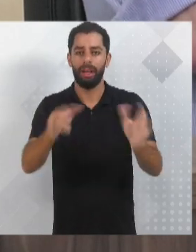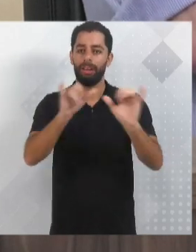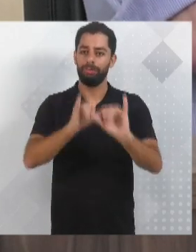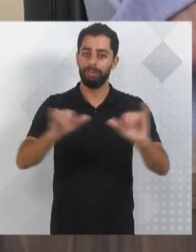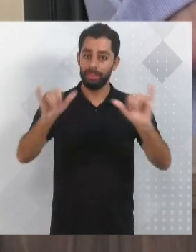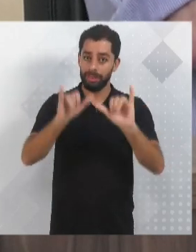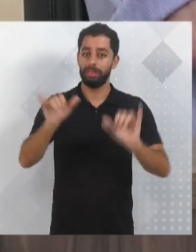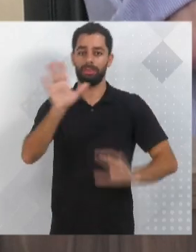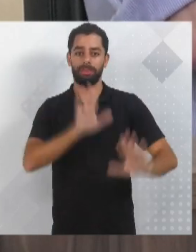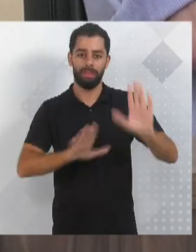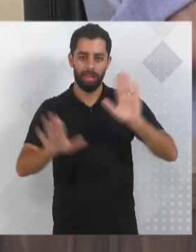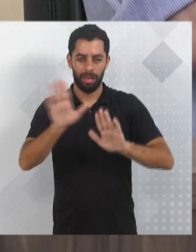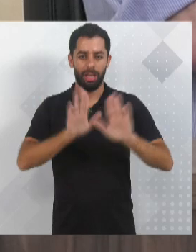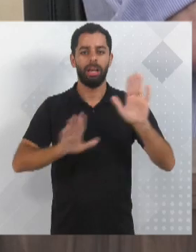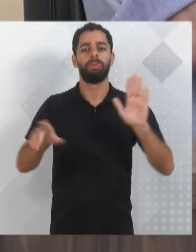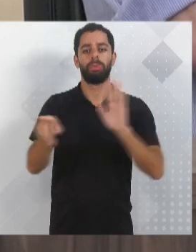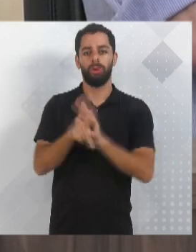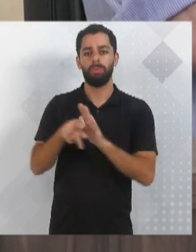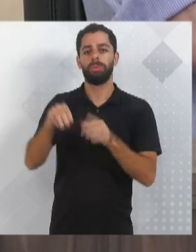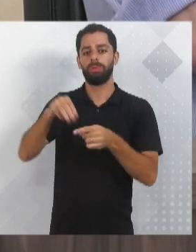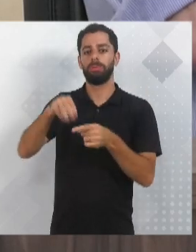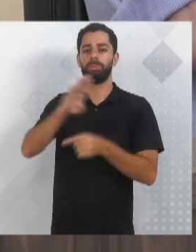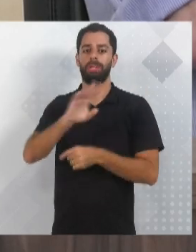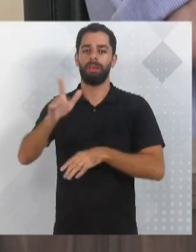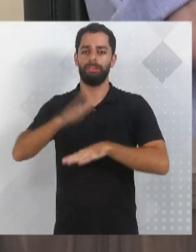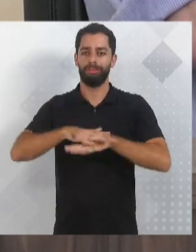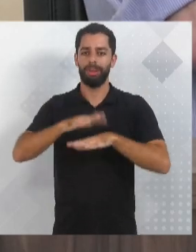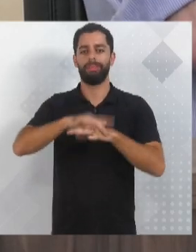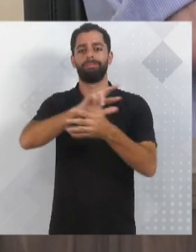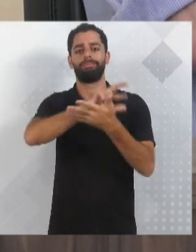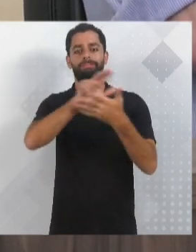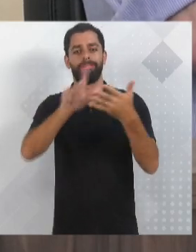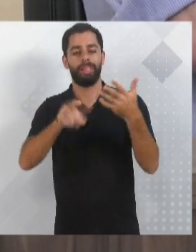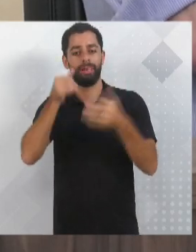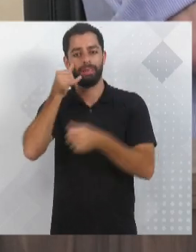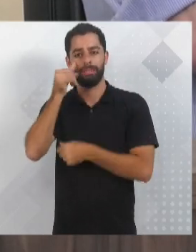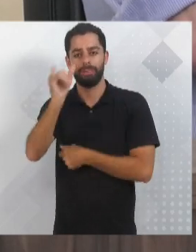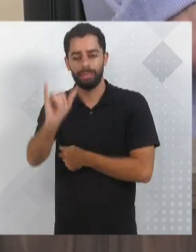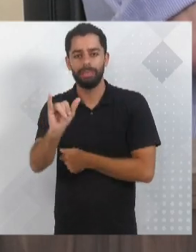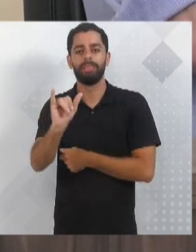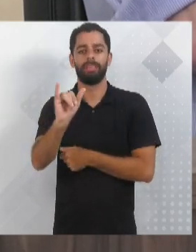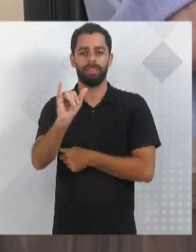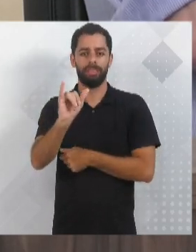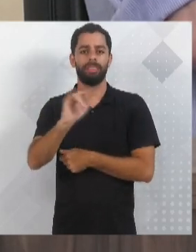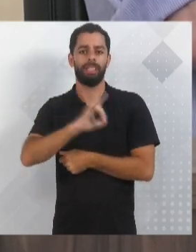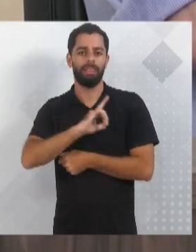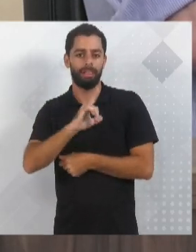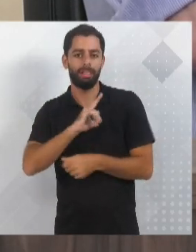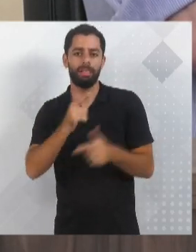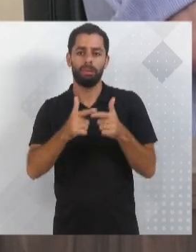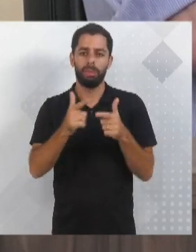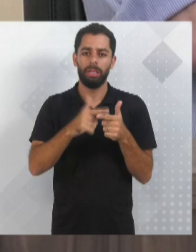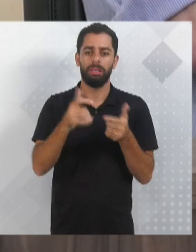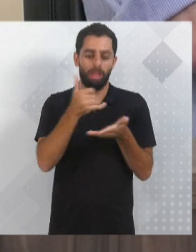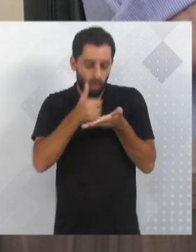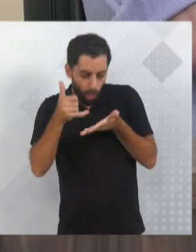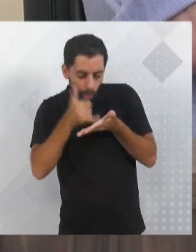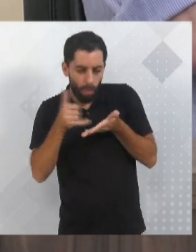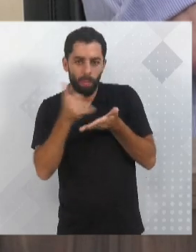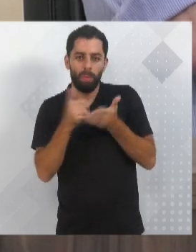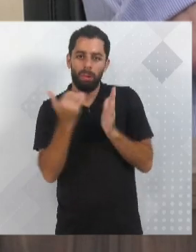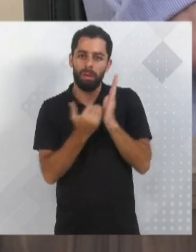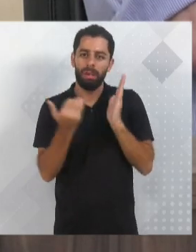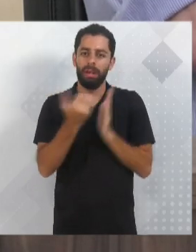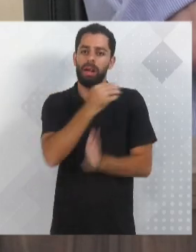que o município de Blumenau executa para que a gente previne e não chegue a ter as situações de uso abusivo de